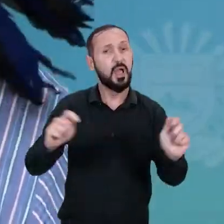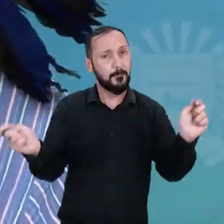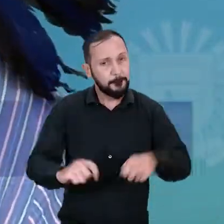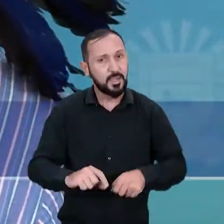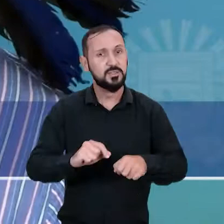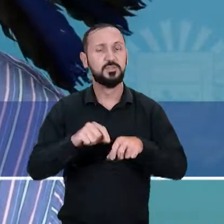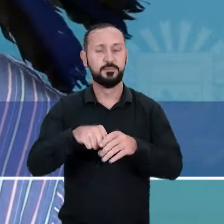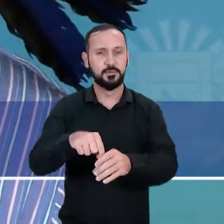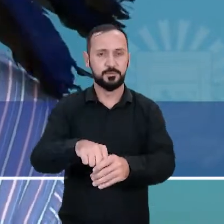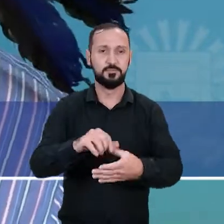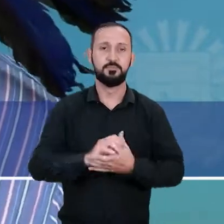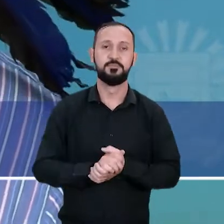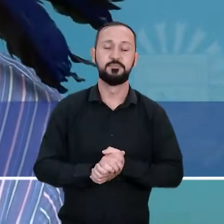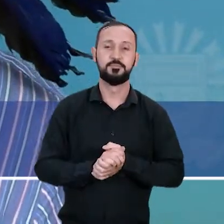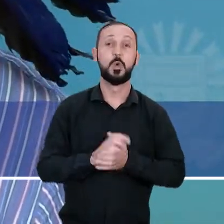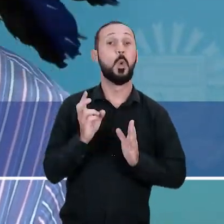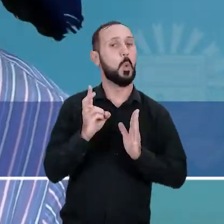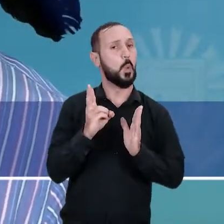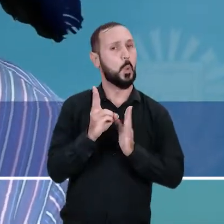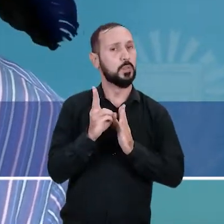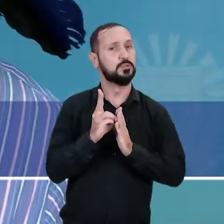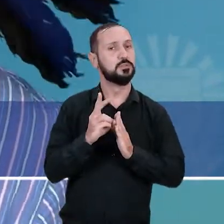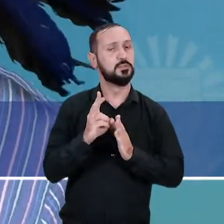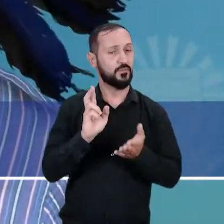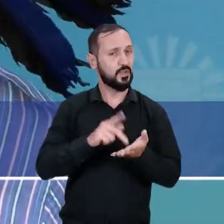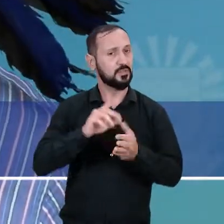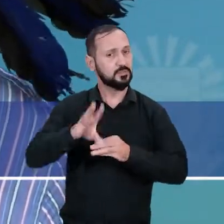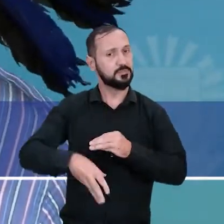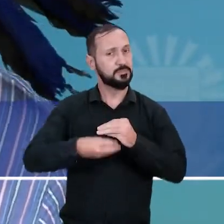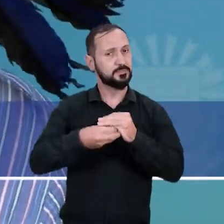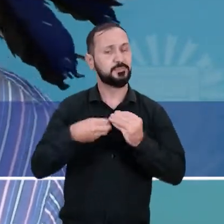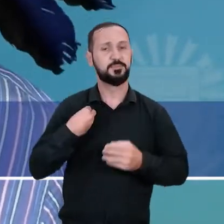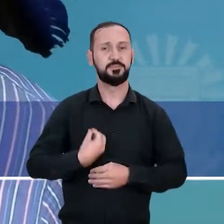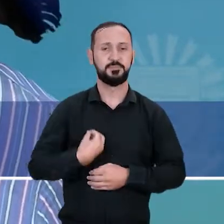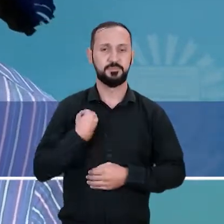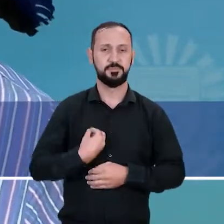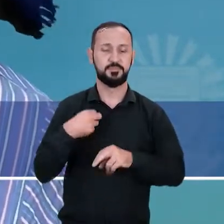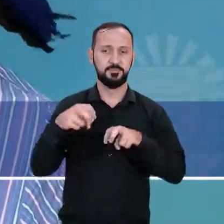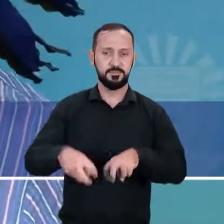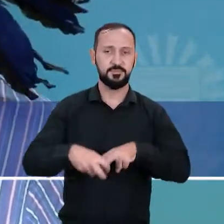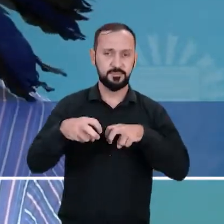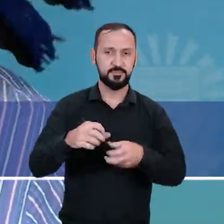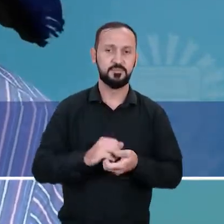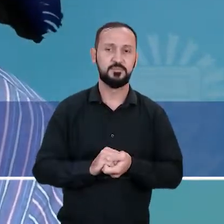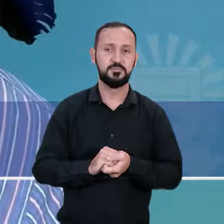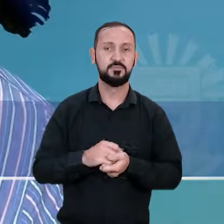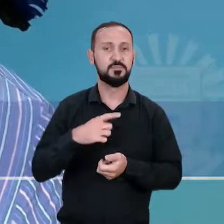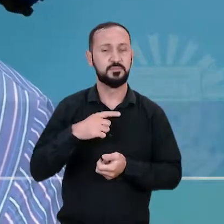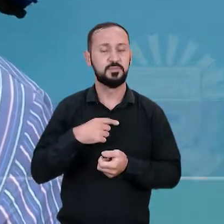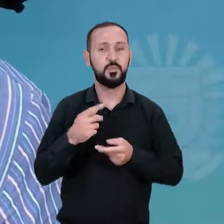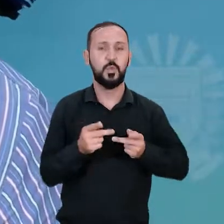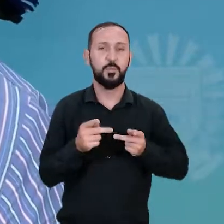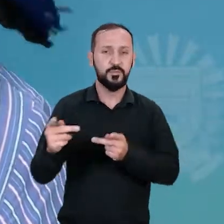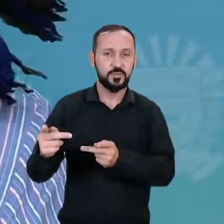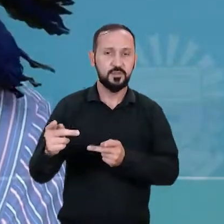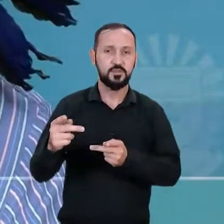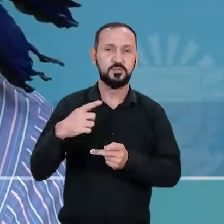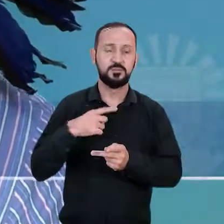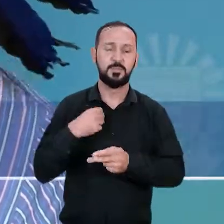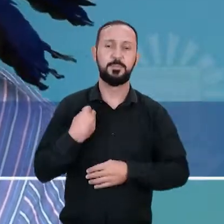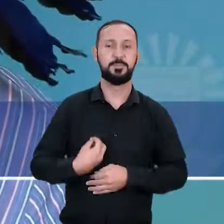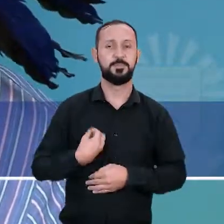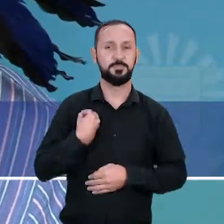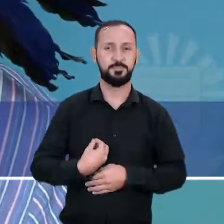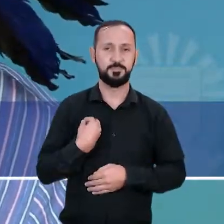produzindo. O indígena ele tem a somar nessa participação da agrícola. Então a gente foi convidado para